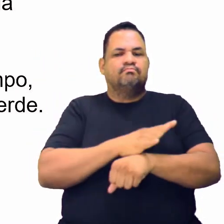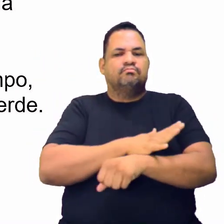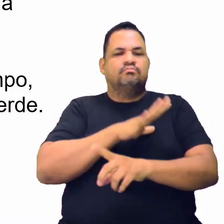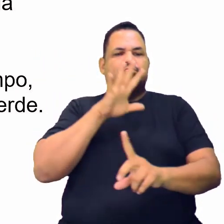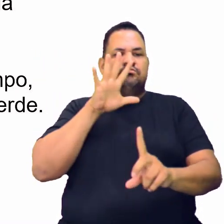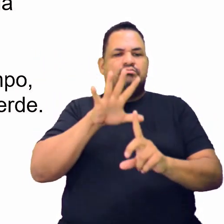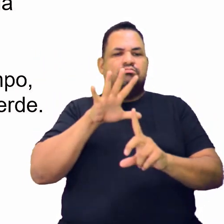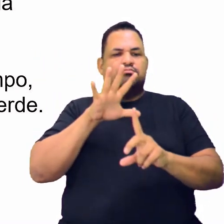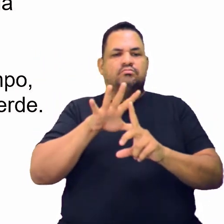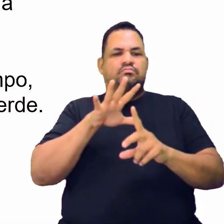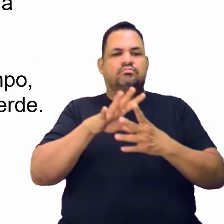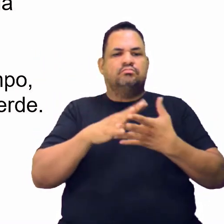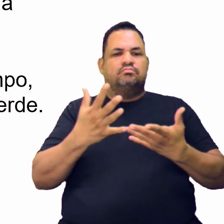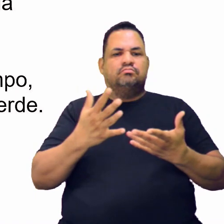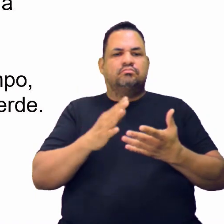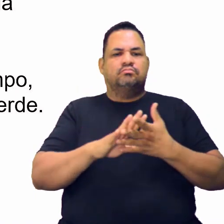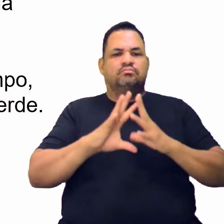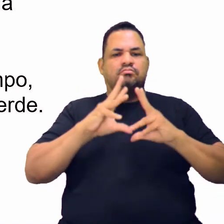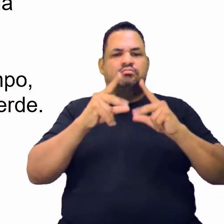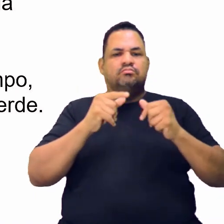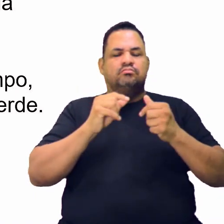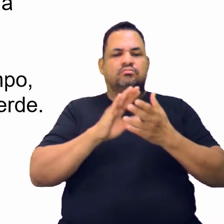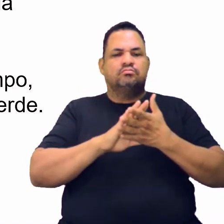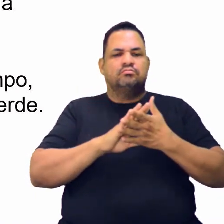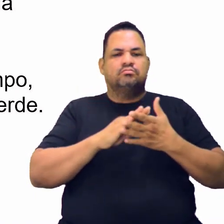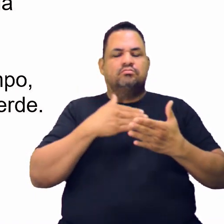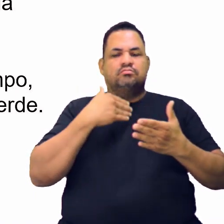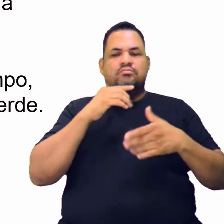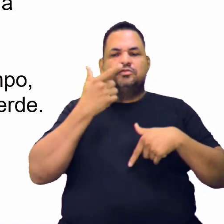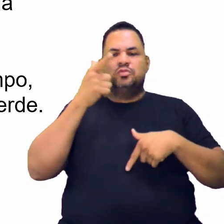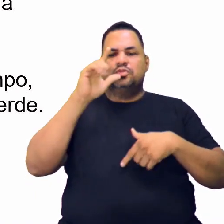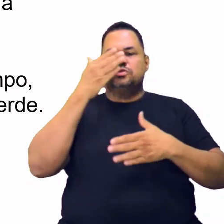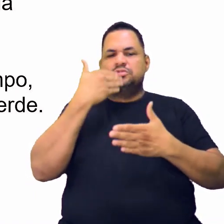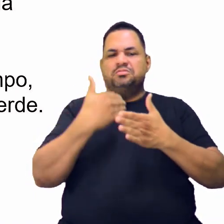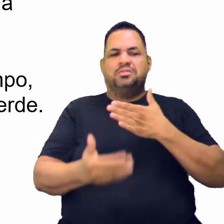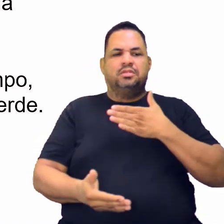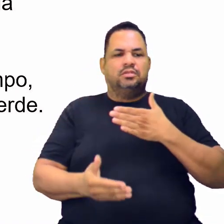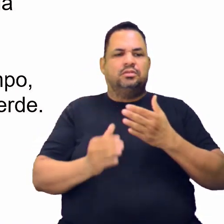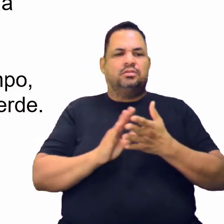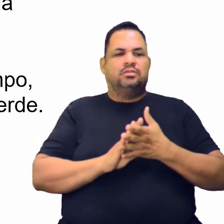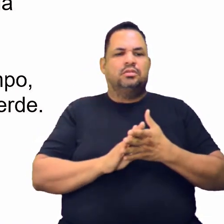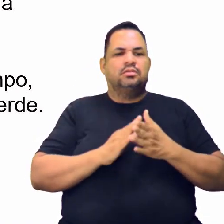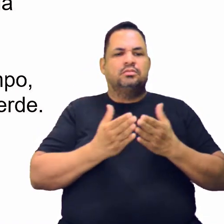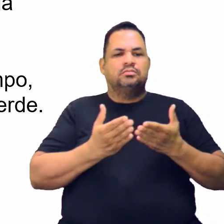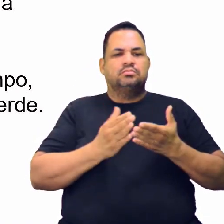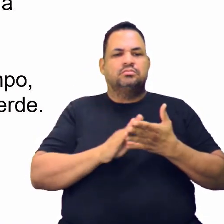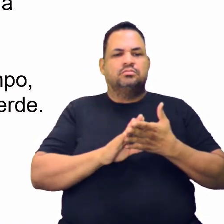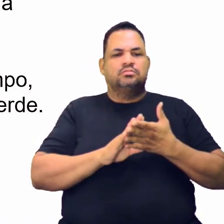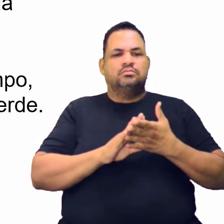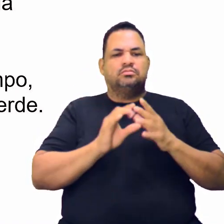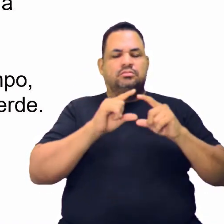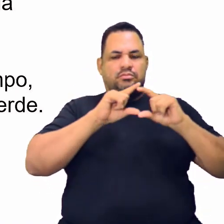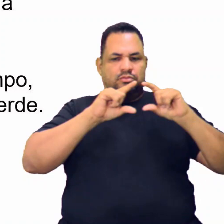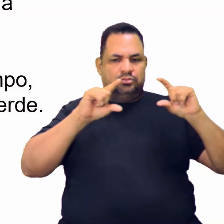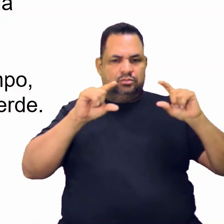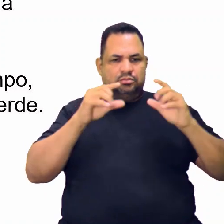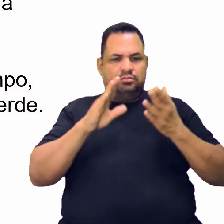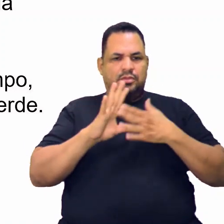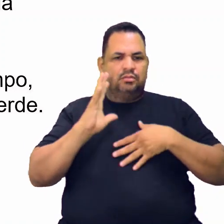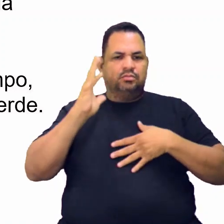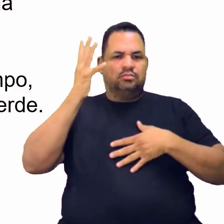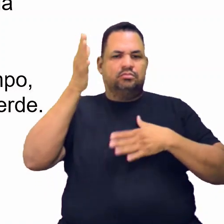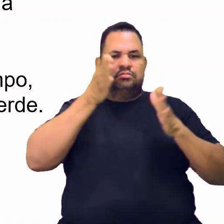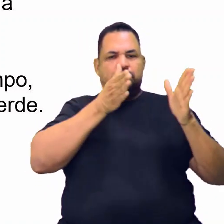impacto emocional. Tudo o mais se perde. C. A passagem do tempo